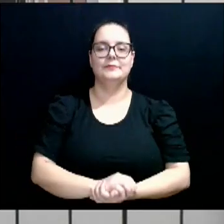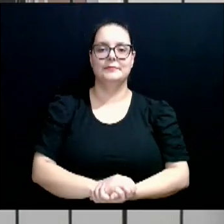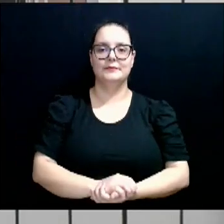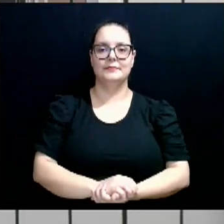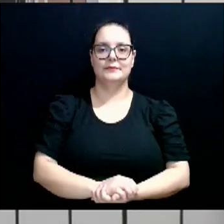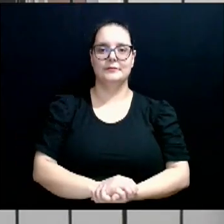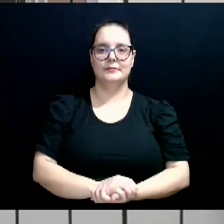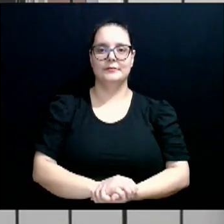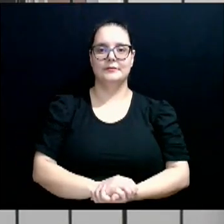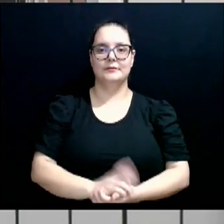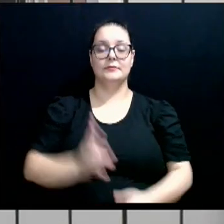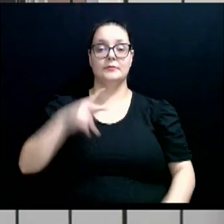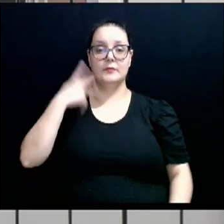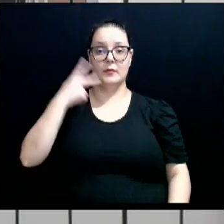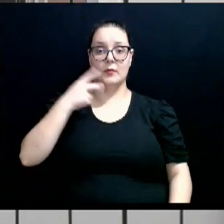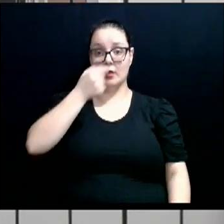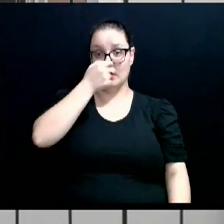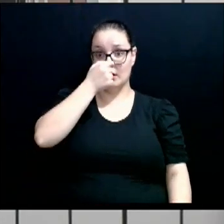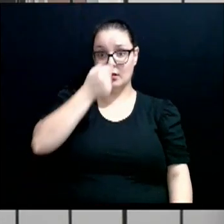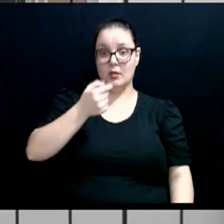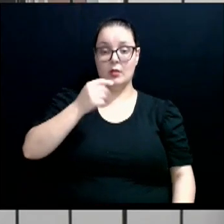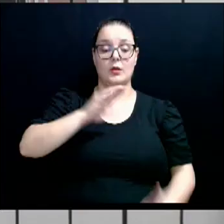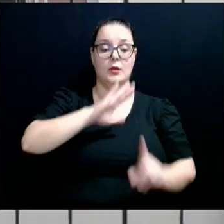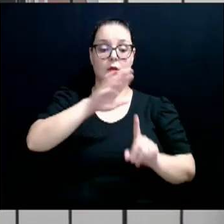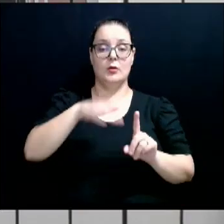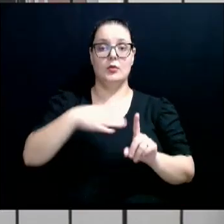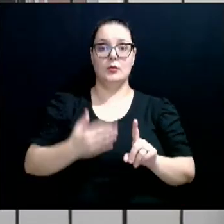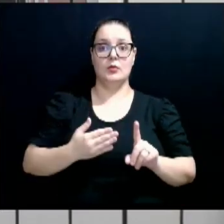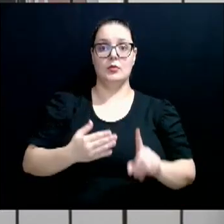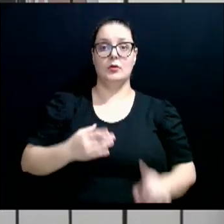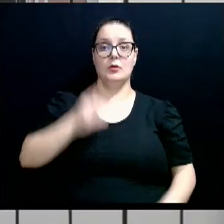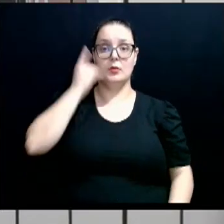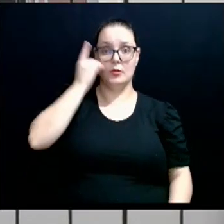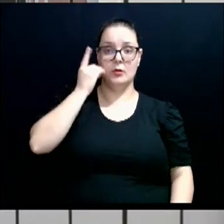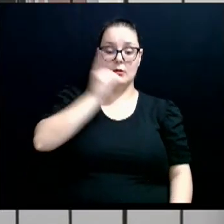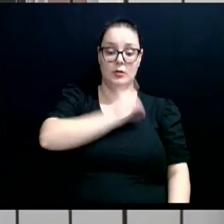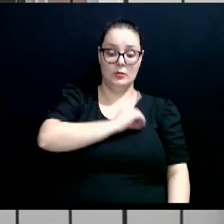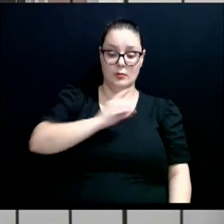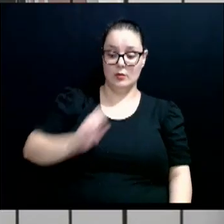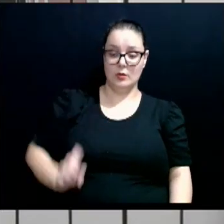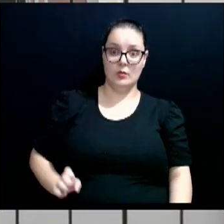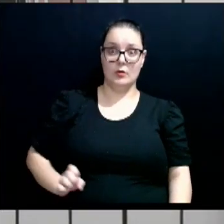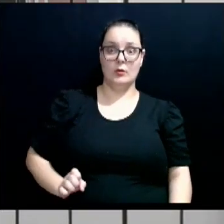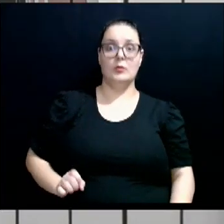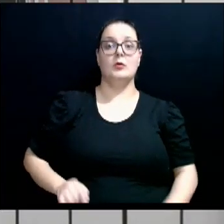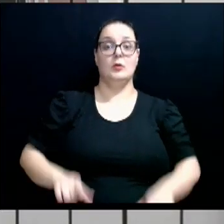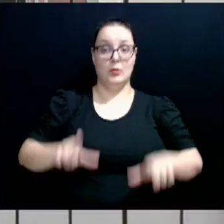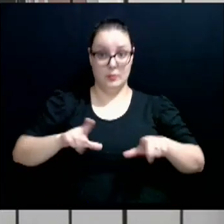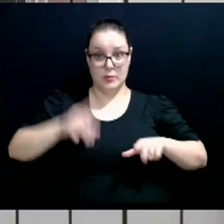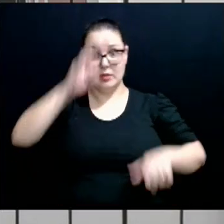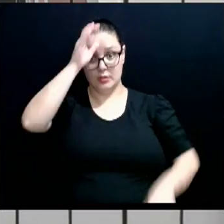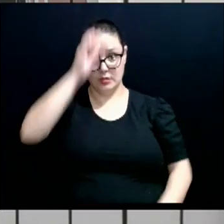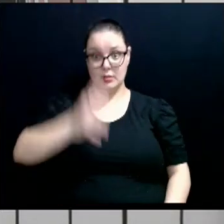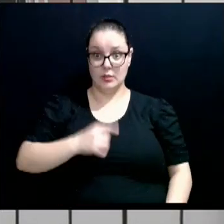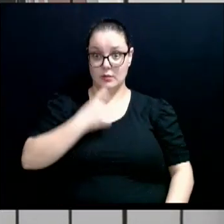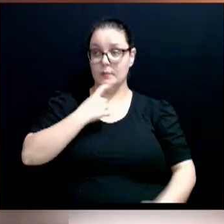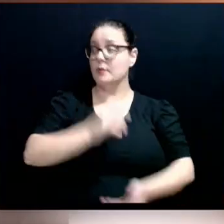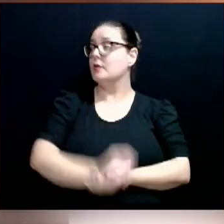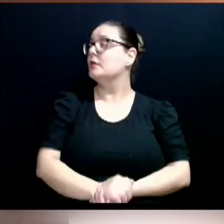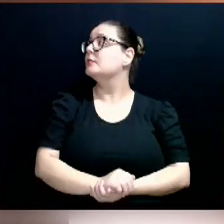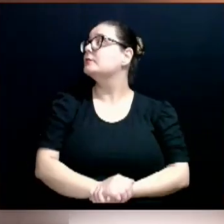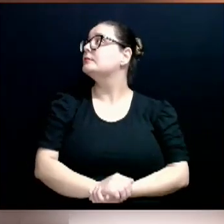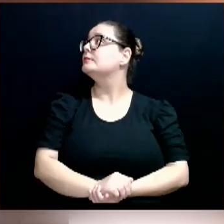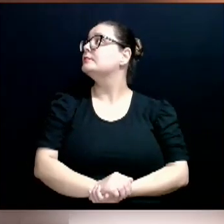Vereador Roberto Alves homenageia deputado estadual com título de cidadão campineiro.